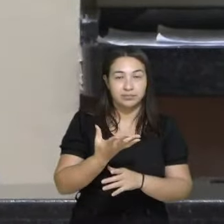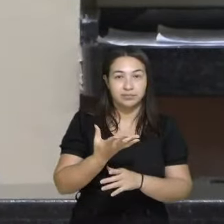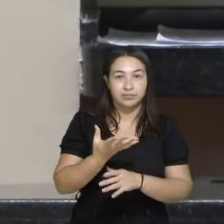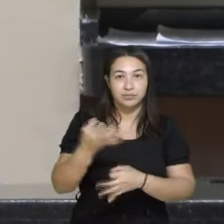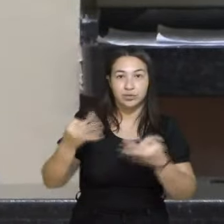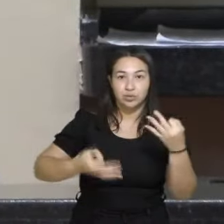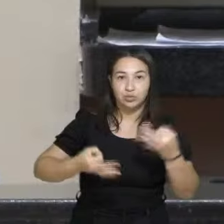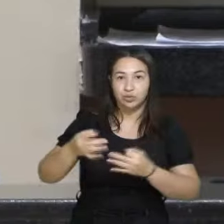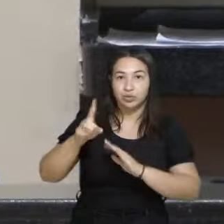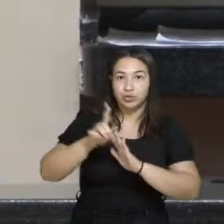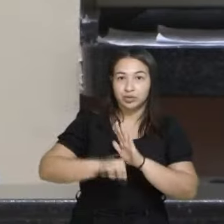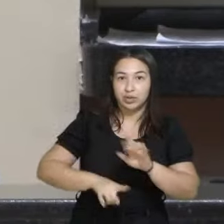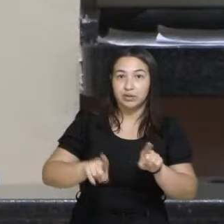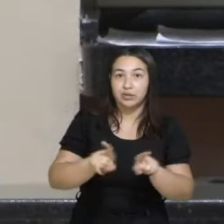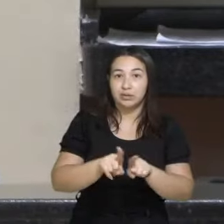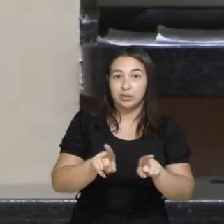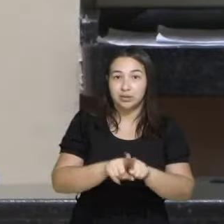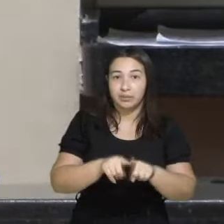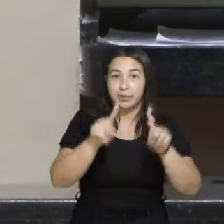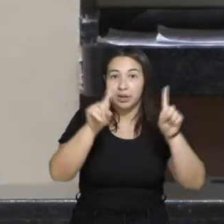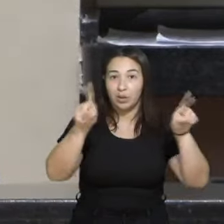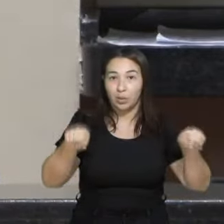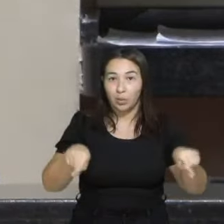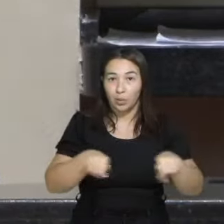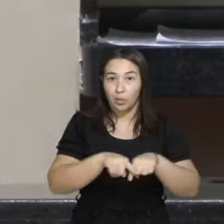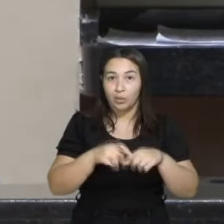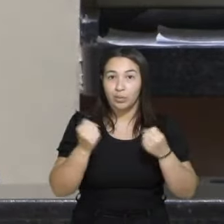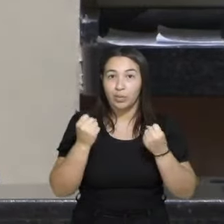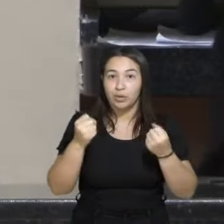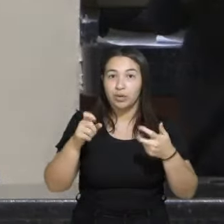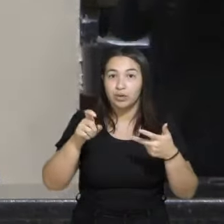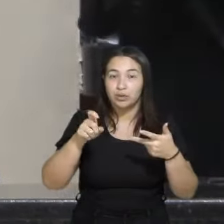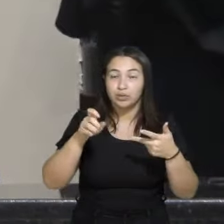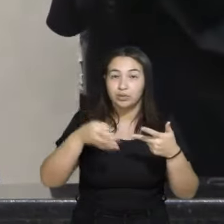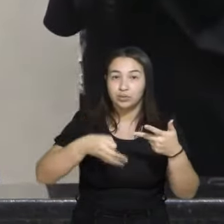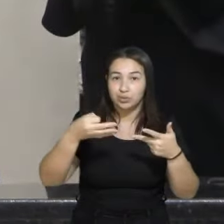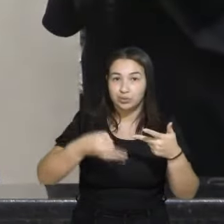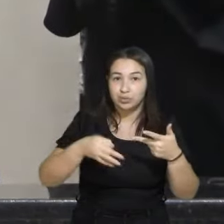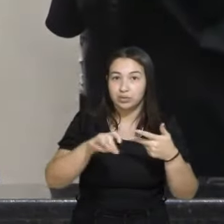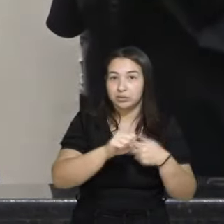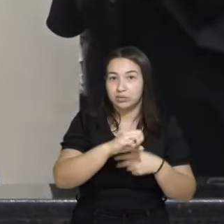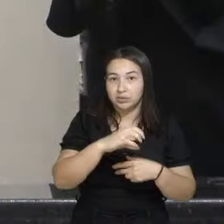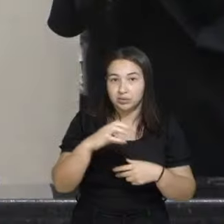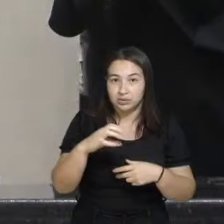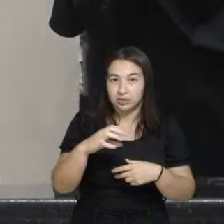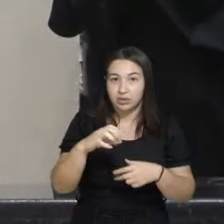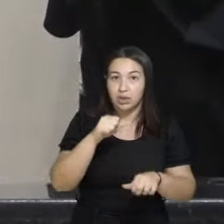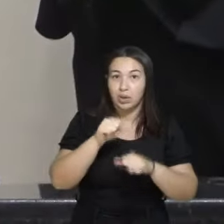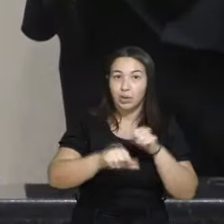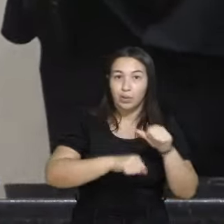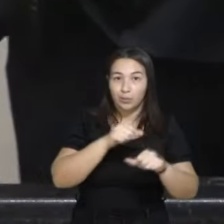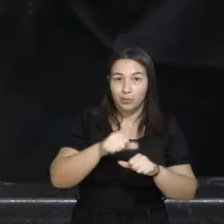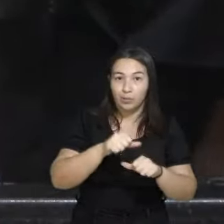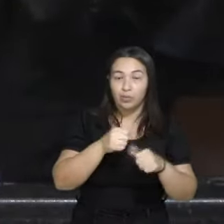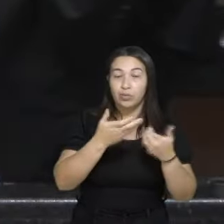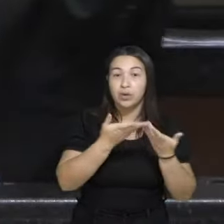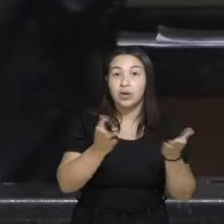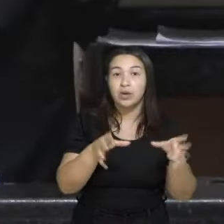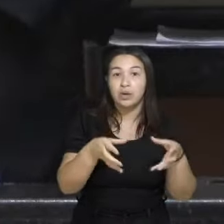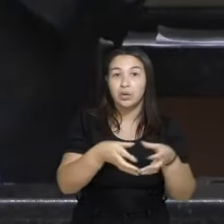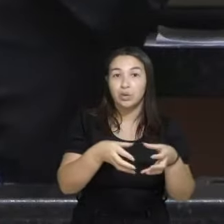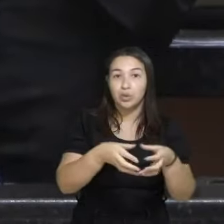e de cargos de, no quadro de pessoal do Poder Judiciário do Estado de Santa Catarina, cria e transforma cargos do quadro de pessoal do Poder Judiciário